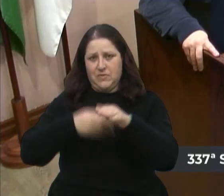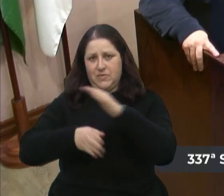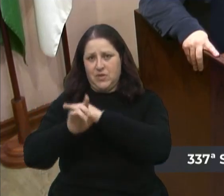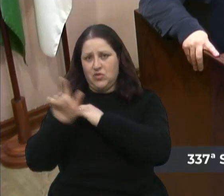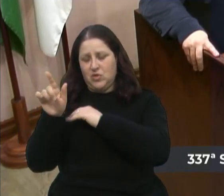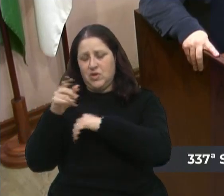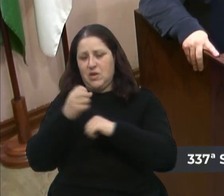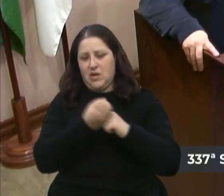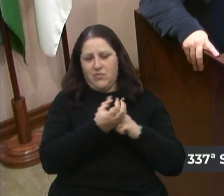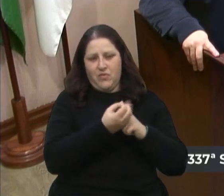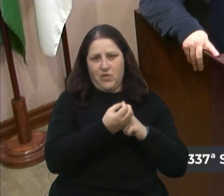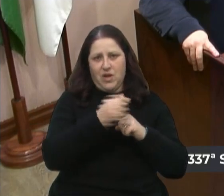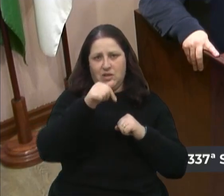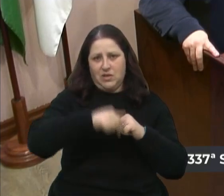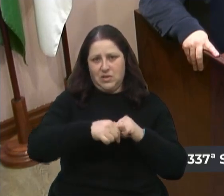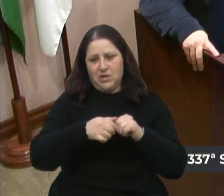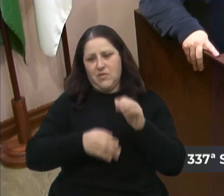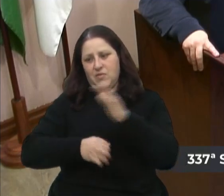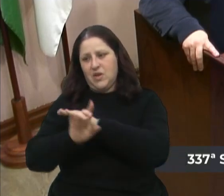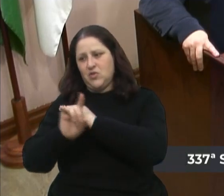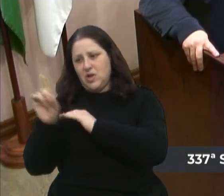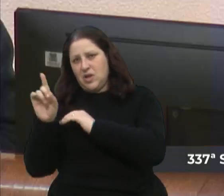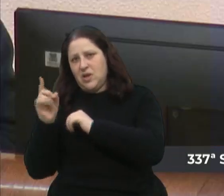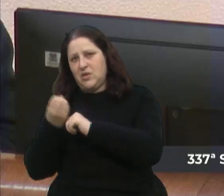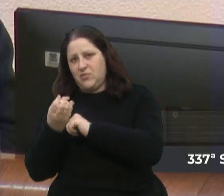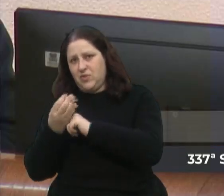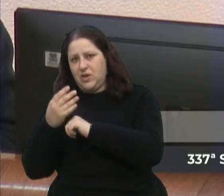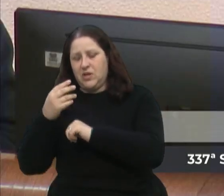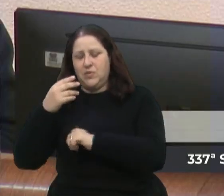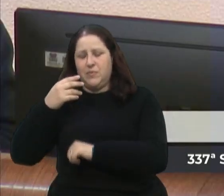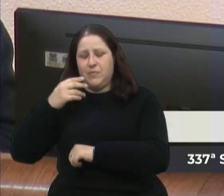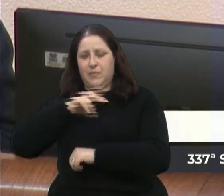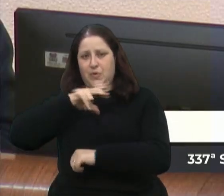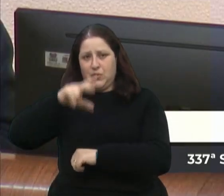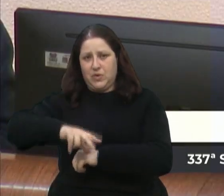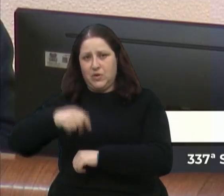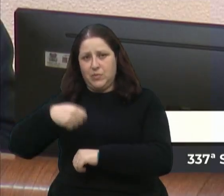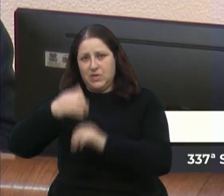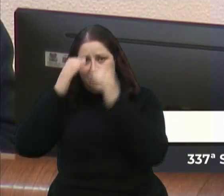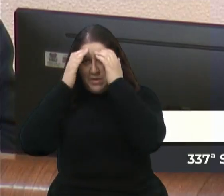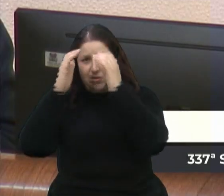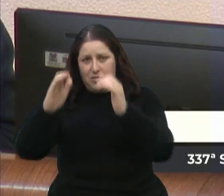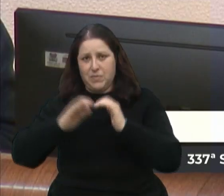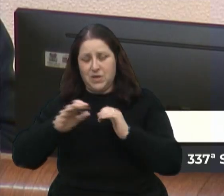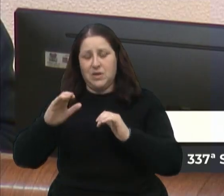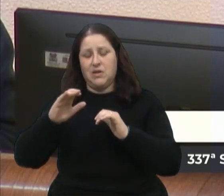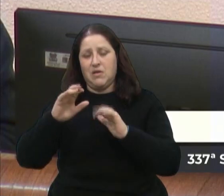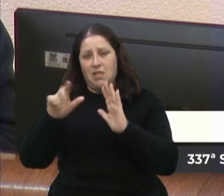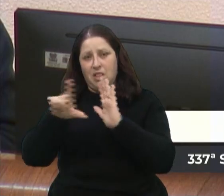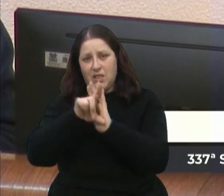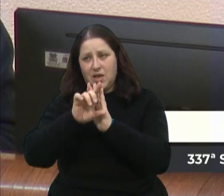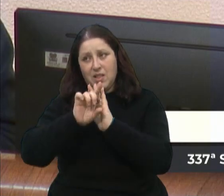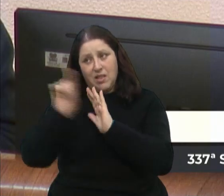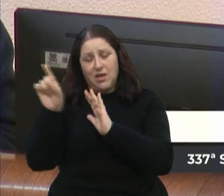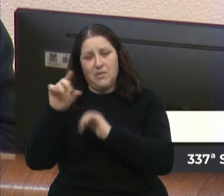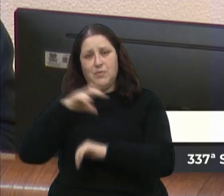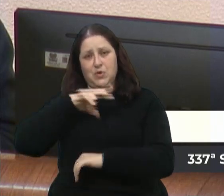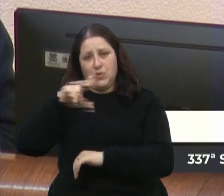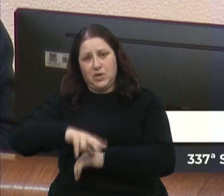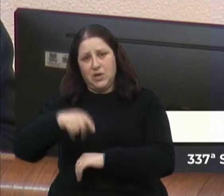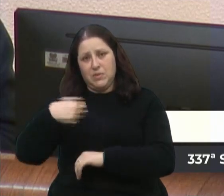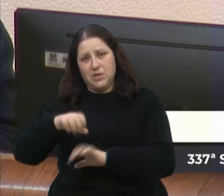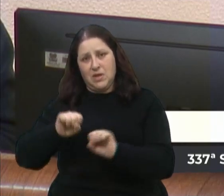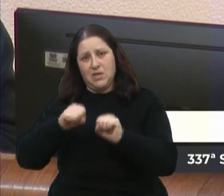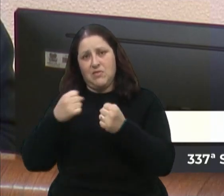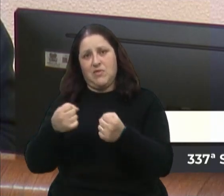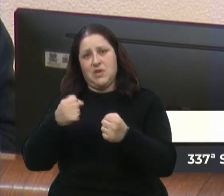aqui, se tu vai ser advogado em Portugal, por exemplo, tu vai ter que seguir as regras de Portugal, as leis de Portugal. Tu vai fazer a defesa